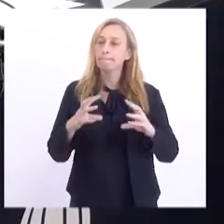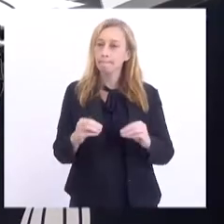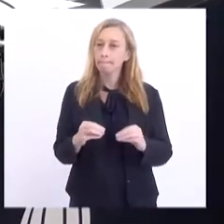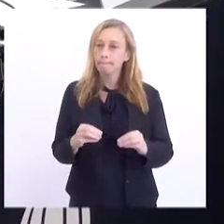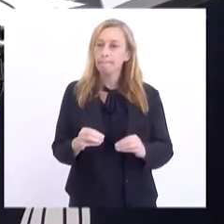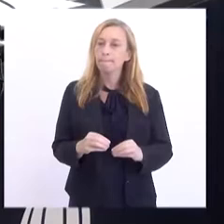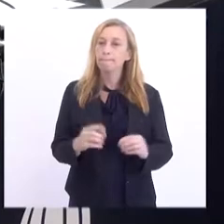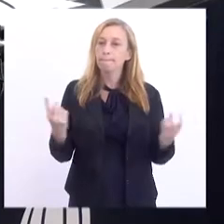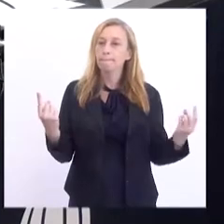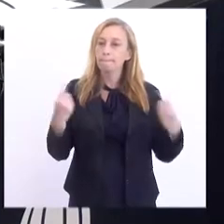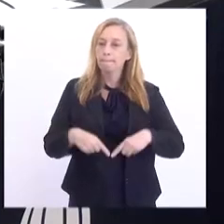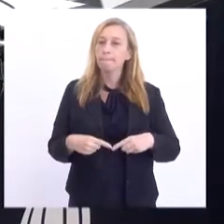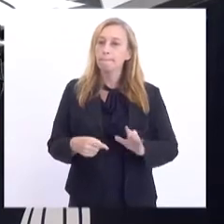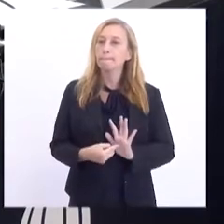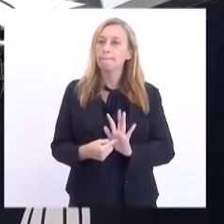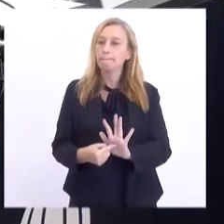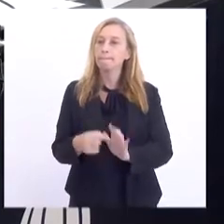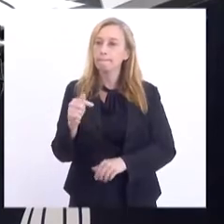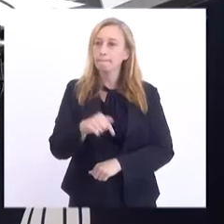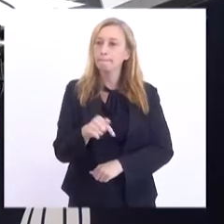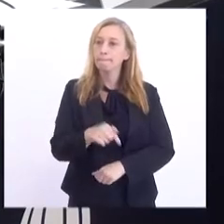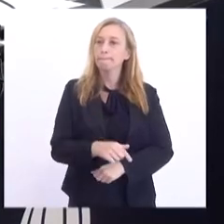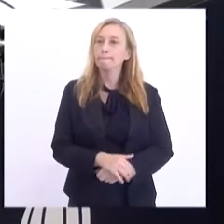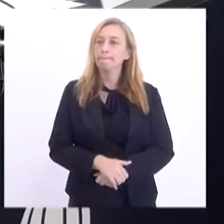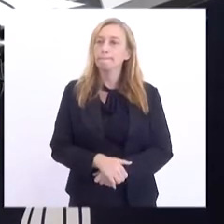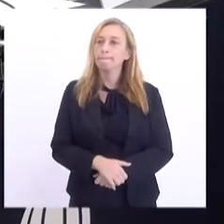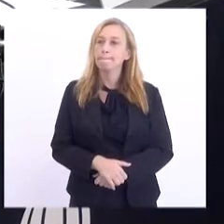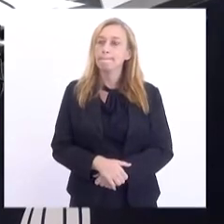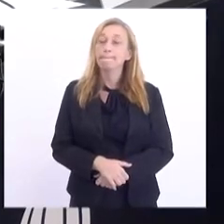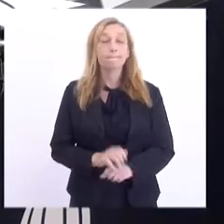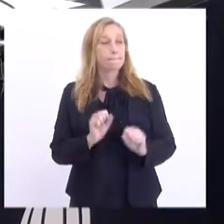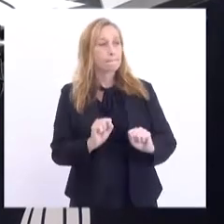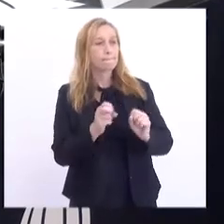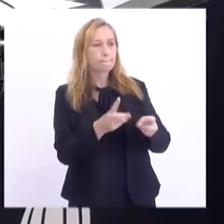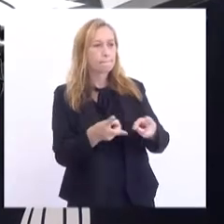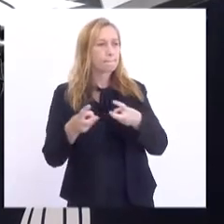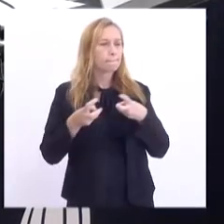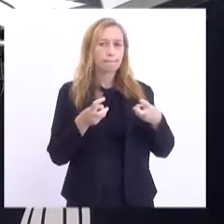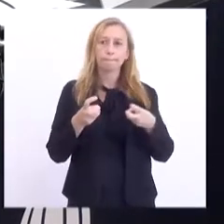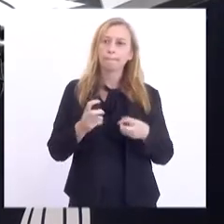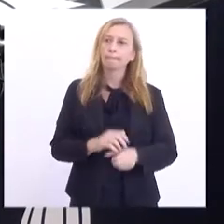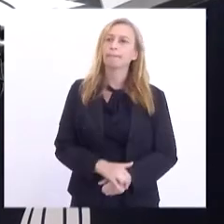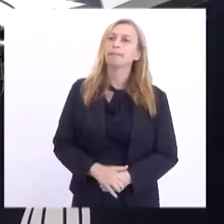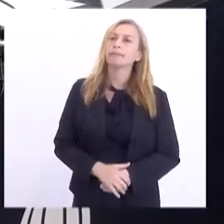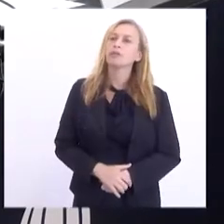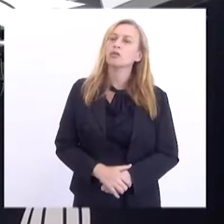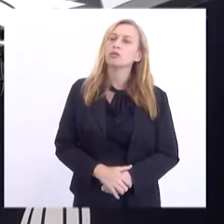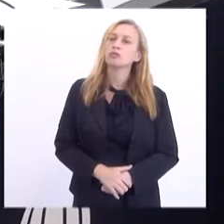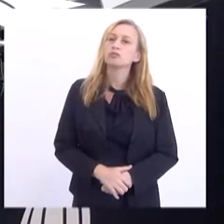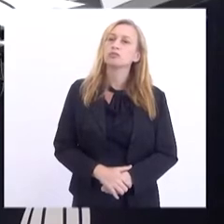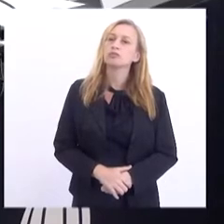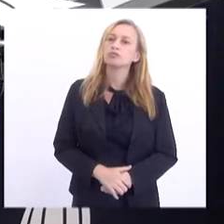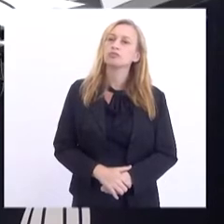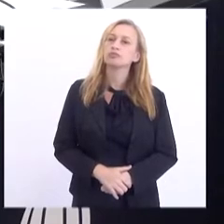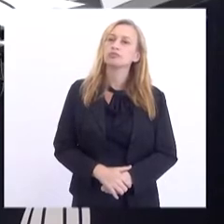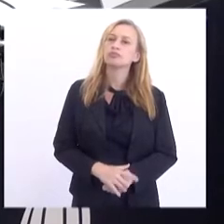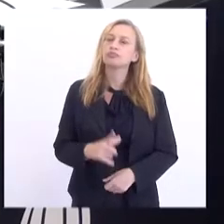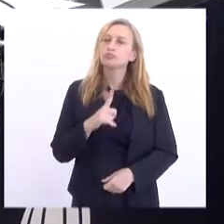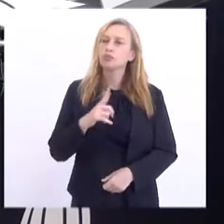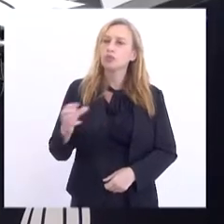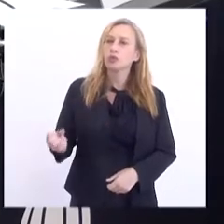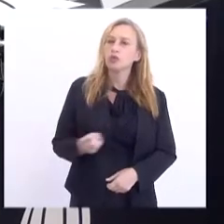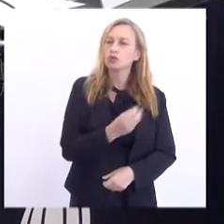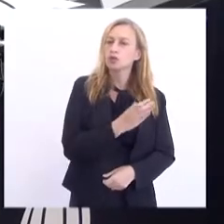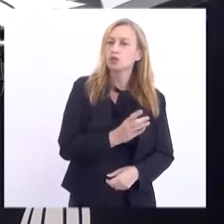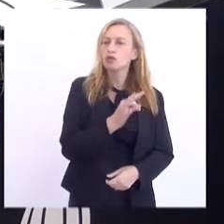dos Desafios colocados aqui né a gente pode observar que no que houve uma nova